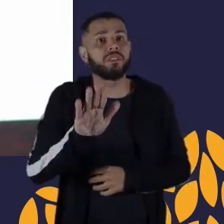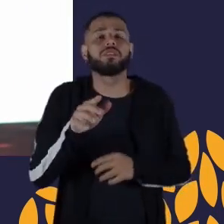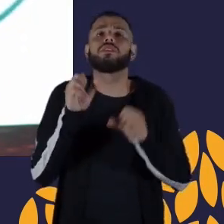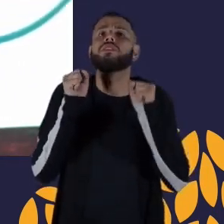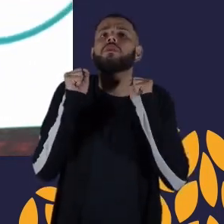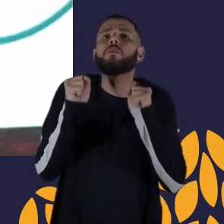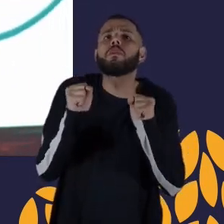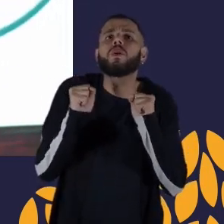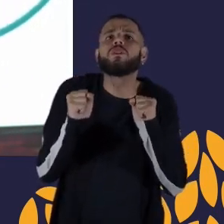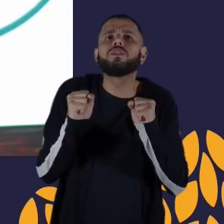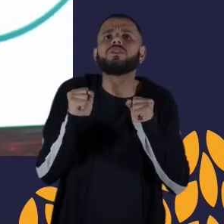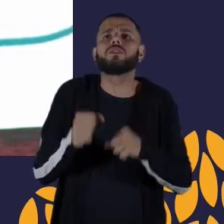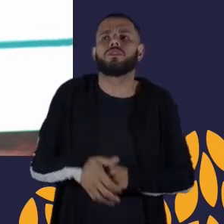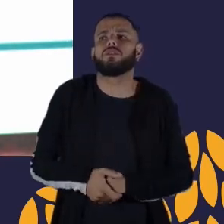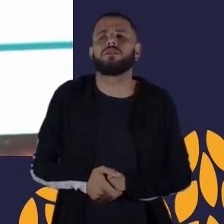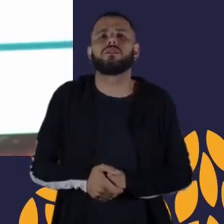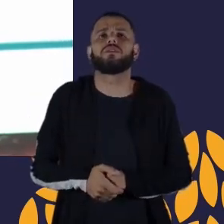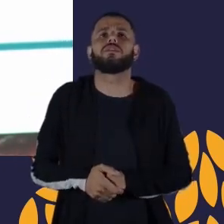fazer